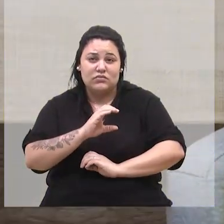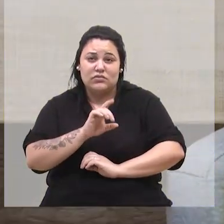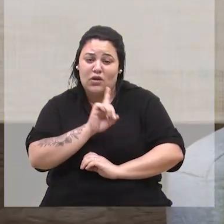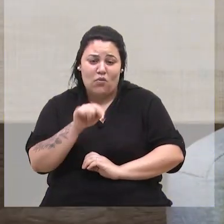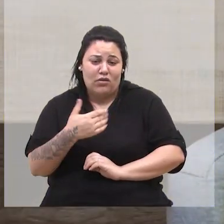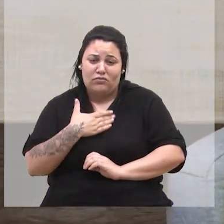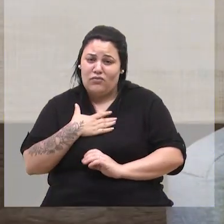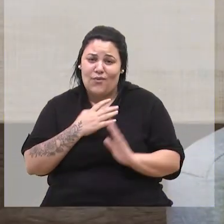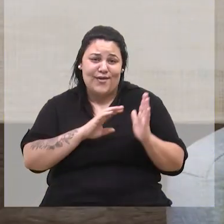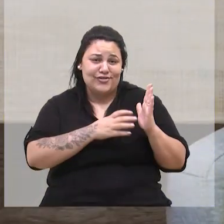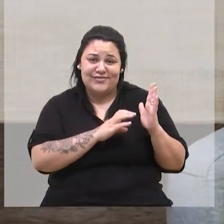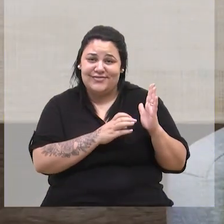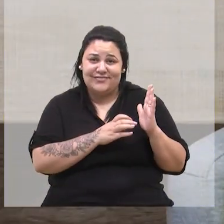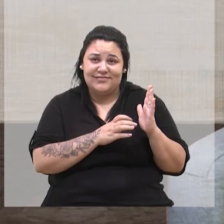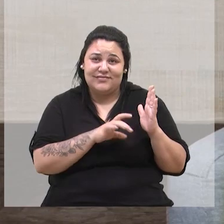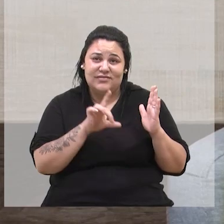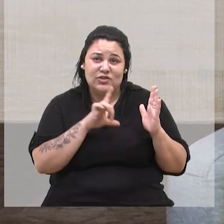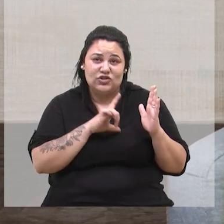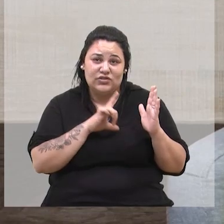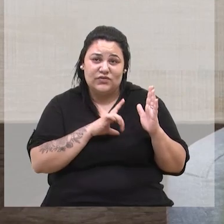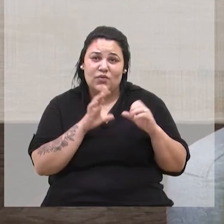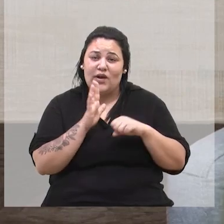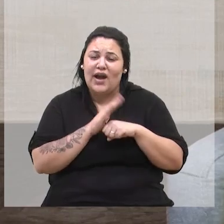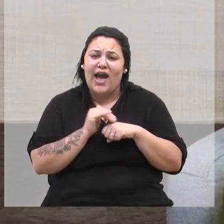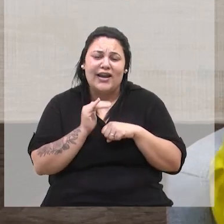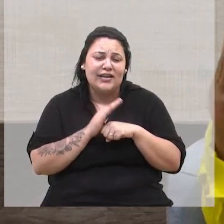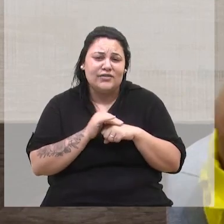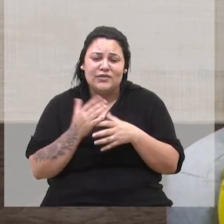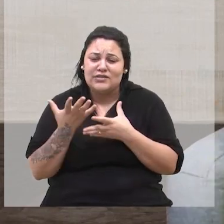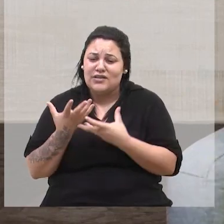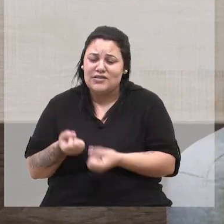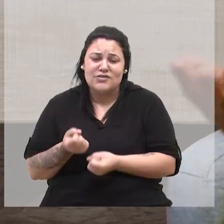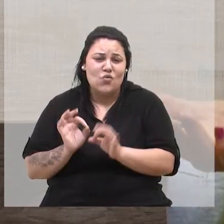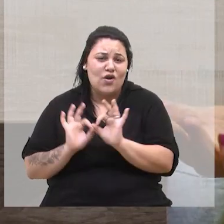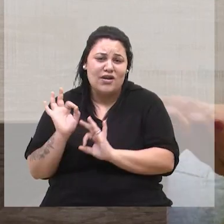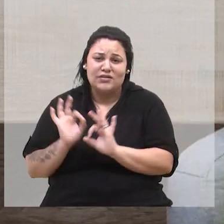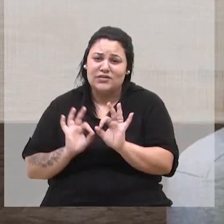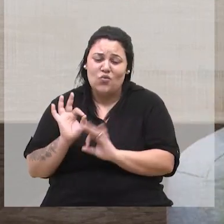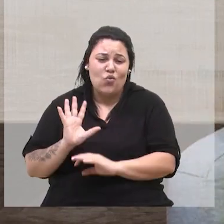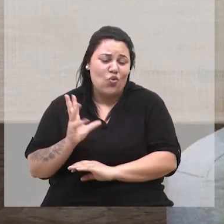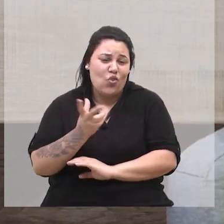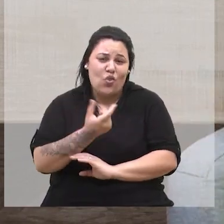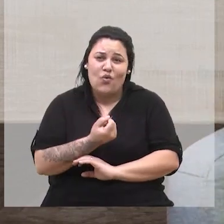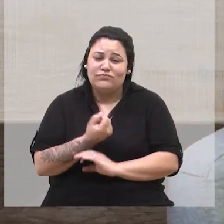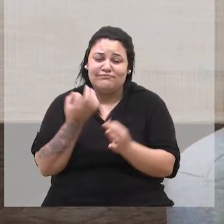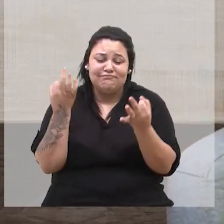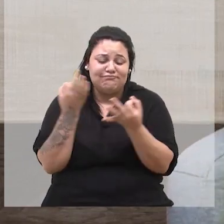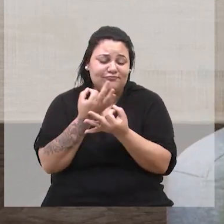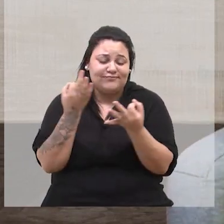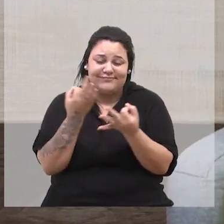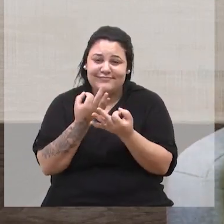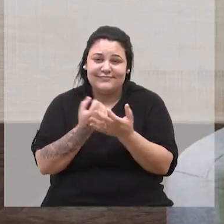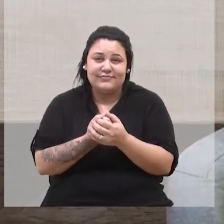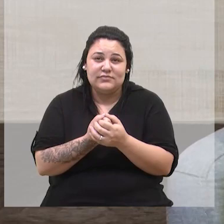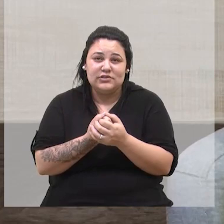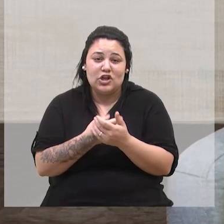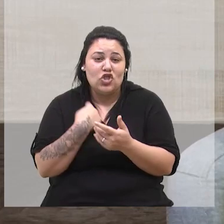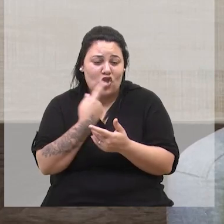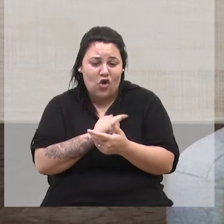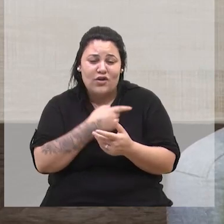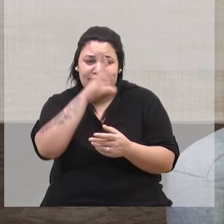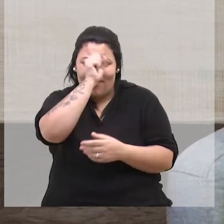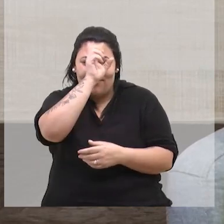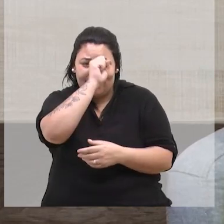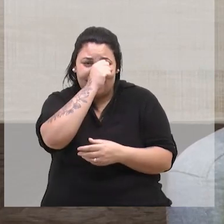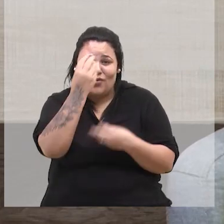do meu partido originário, e eu tive um carinho, uma aceitação, uma organização espetacular. Nós estamos